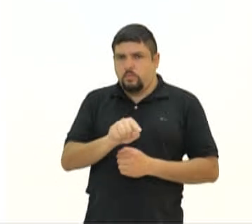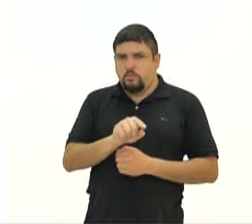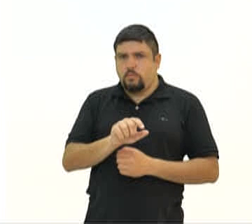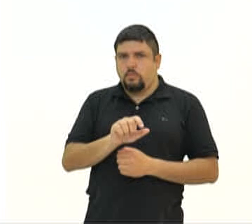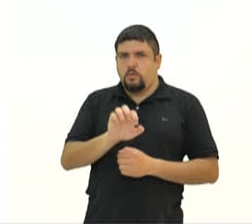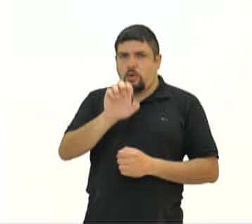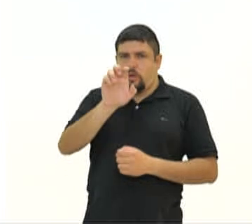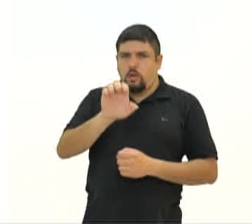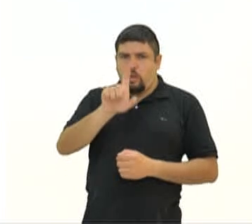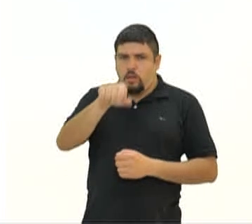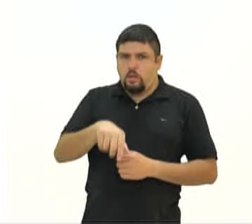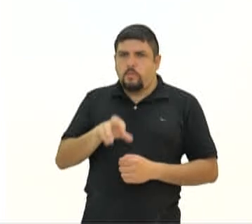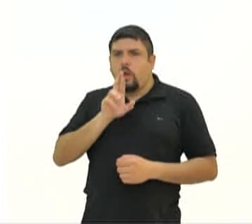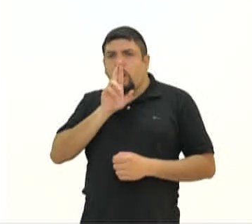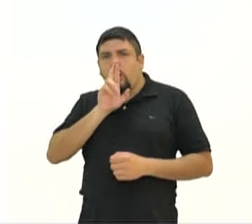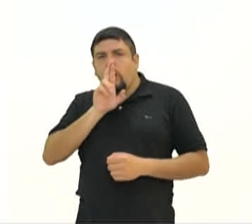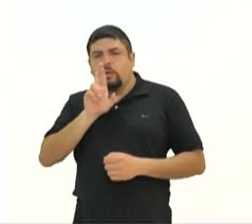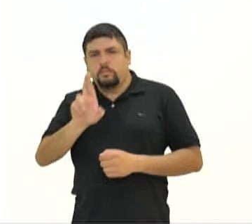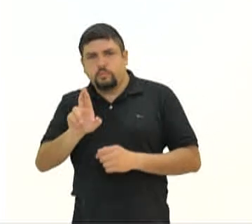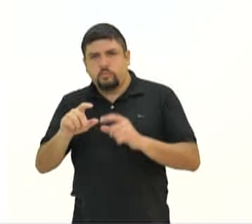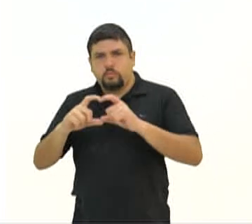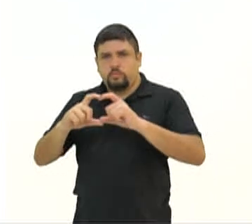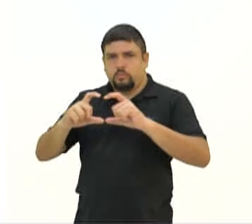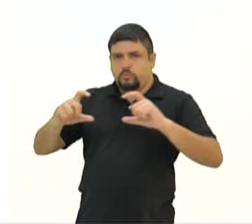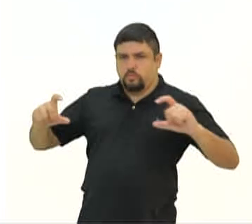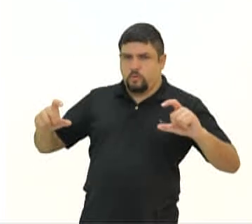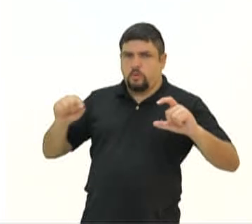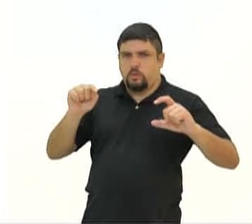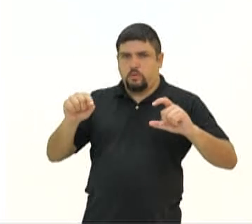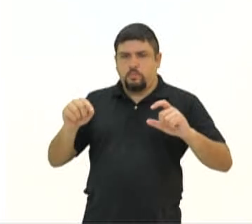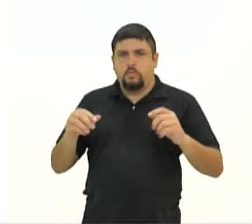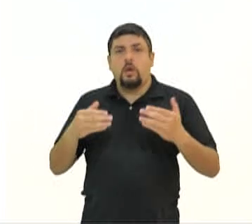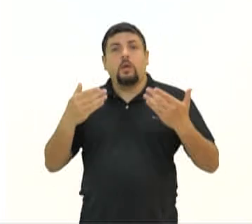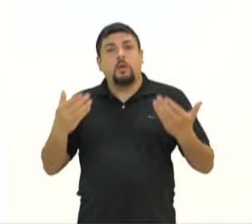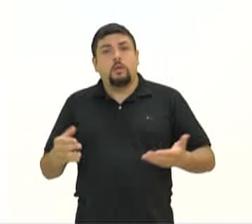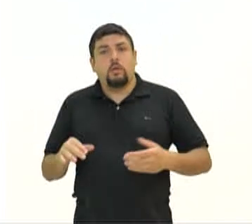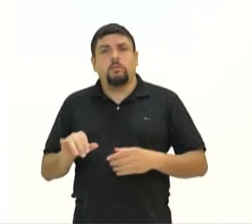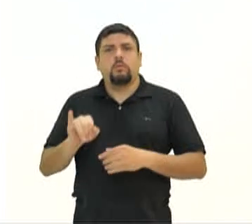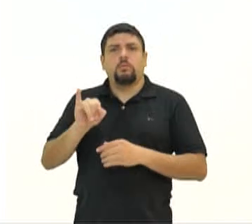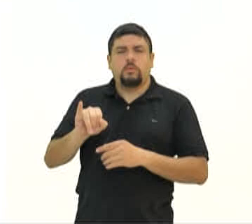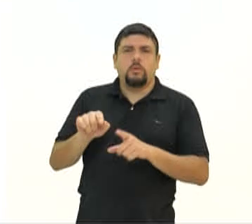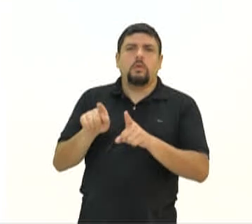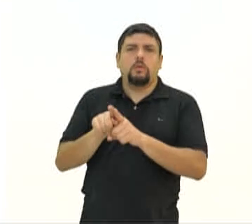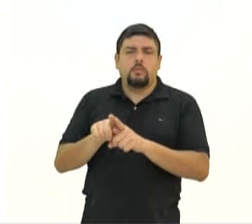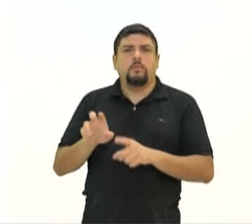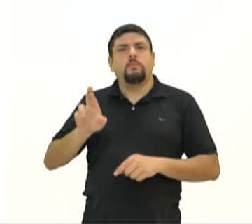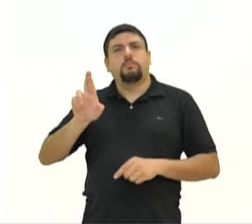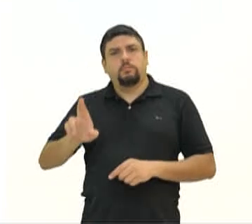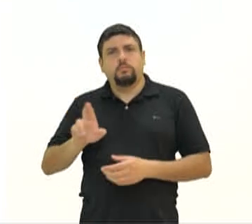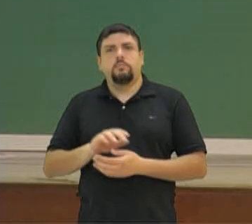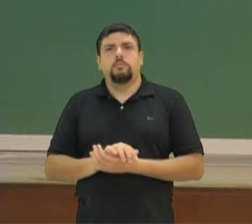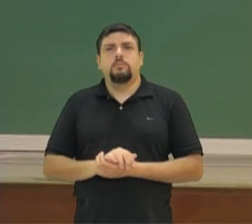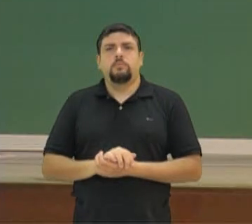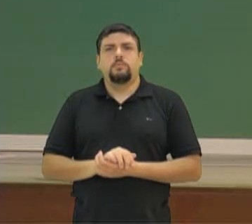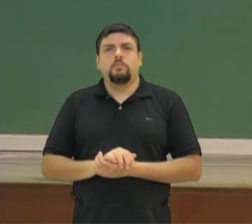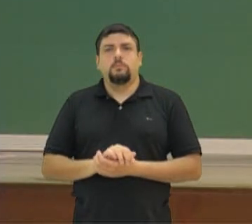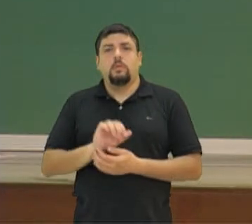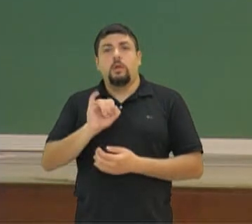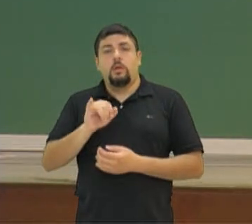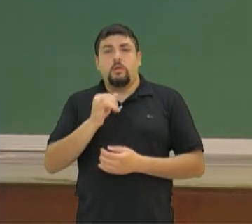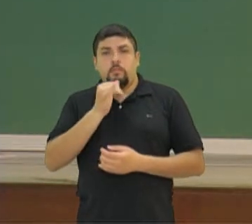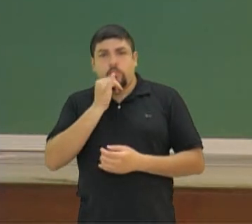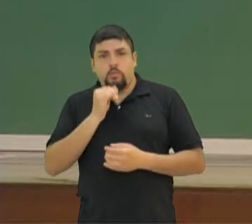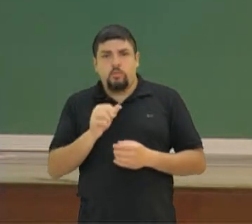equação de grau n, então o conjugado também é uma raiz. Então, se você tiver lá um número